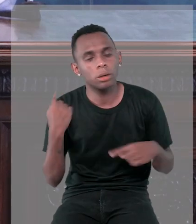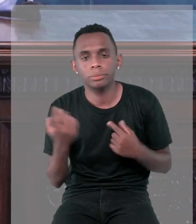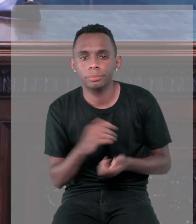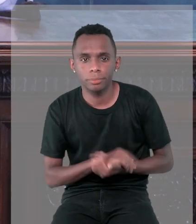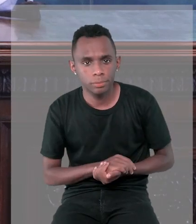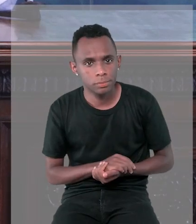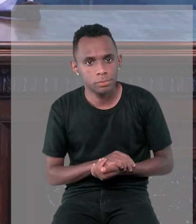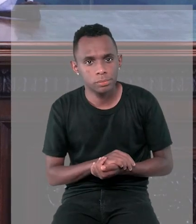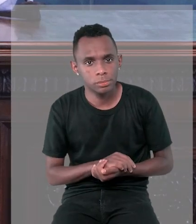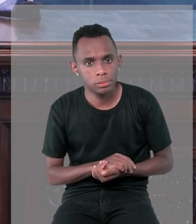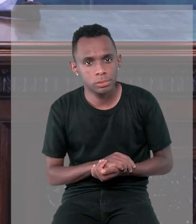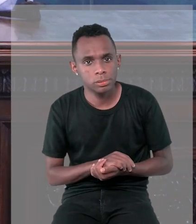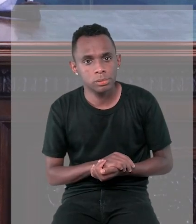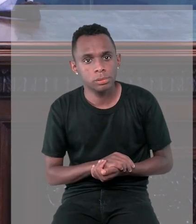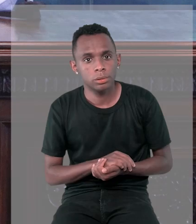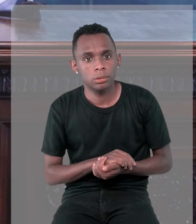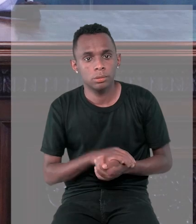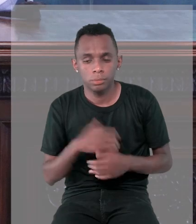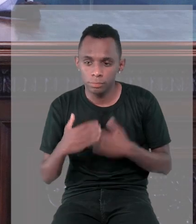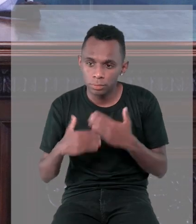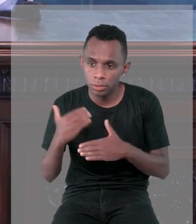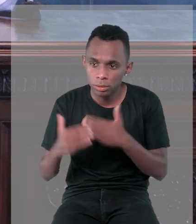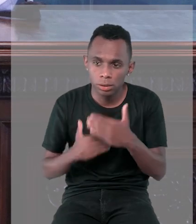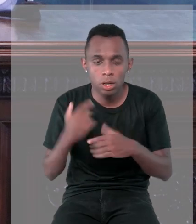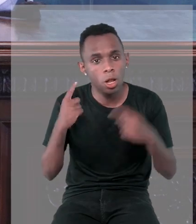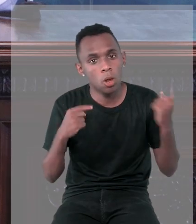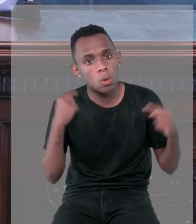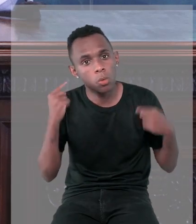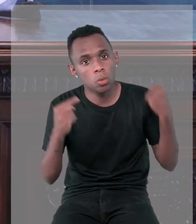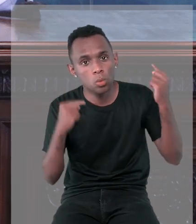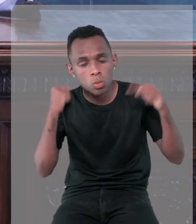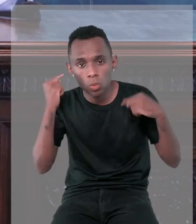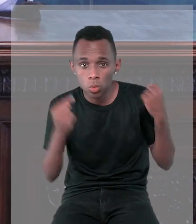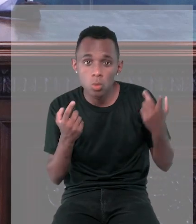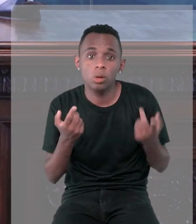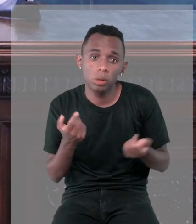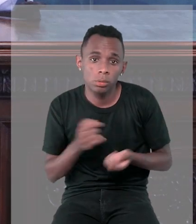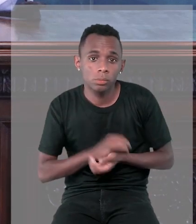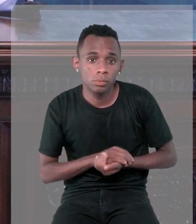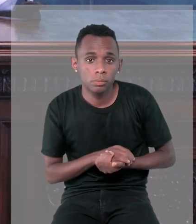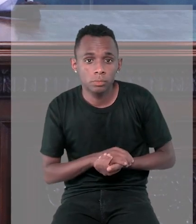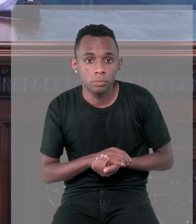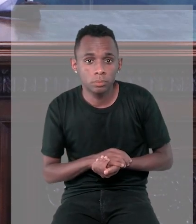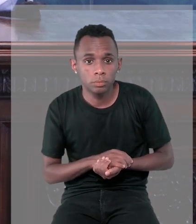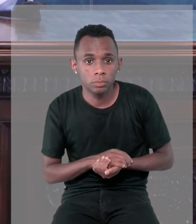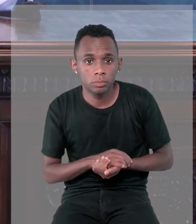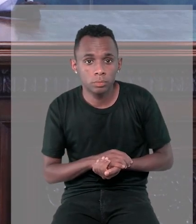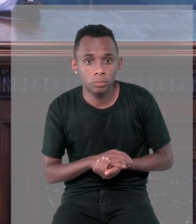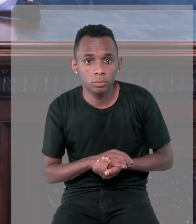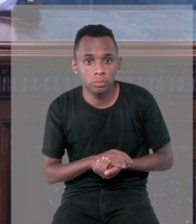que vai crescendo na loucura. Inclusive, há